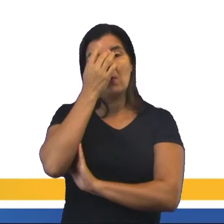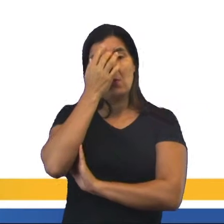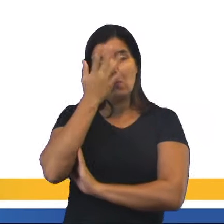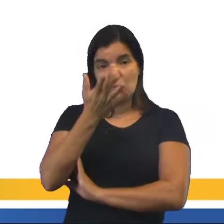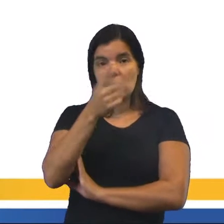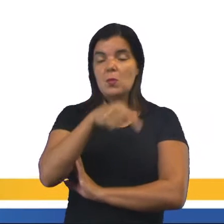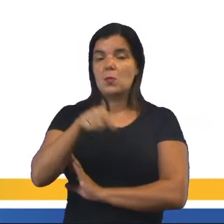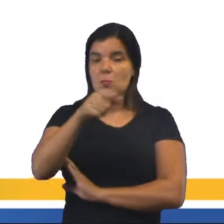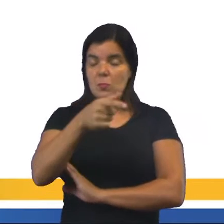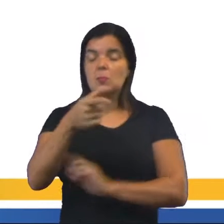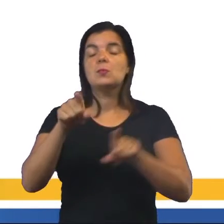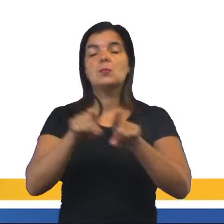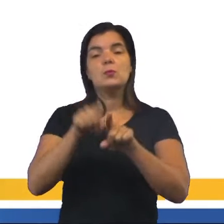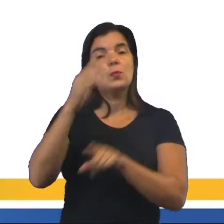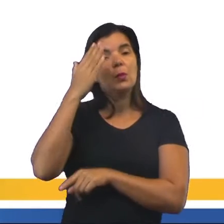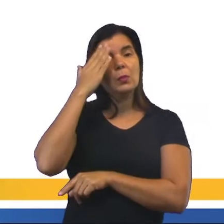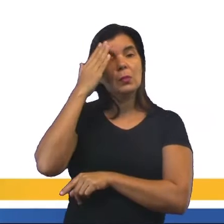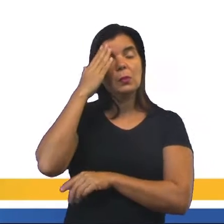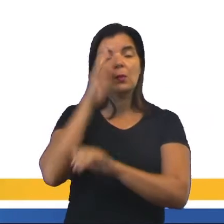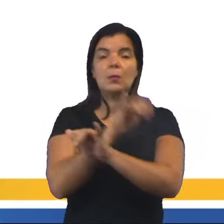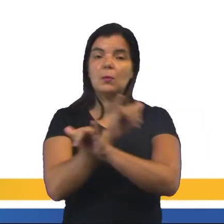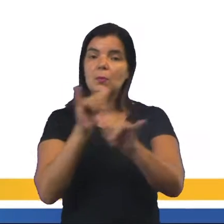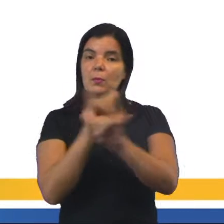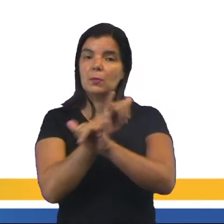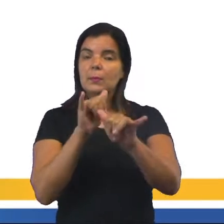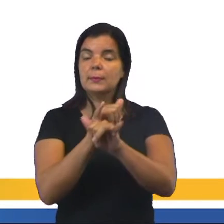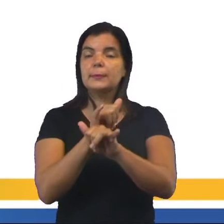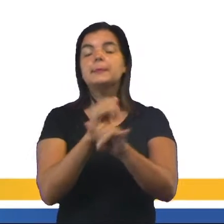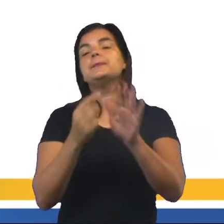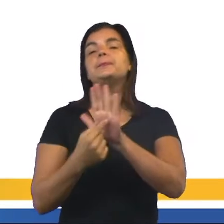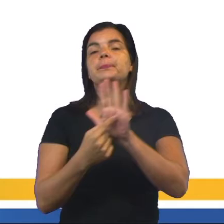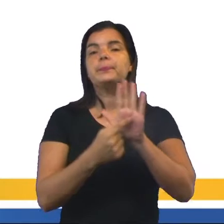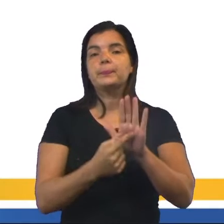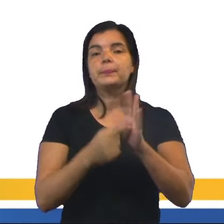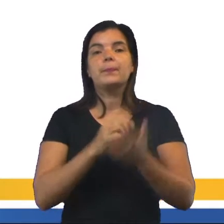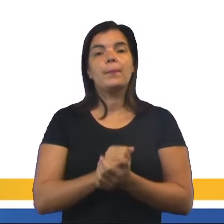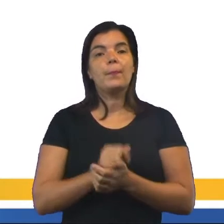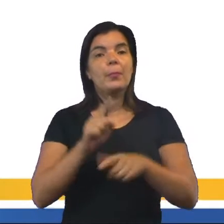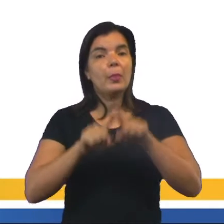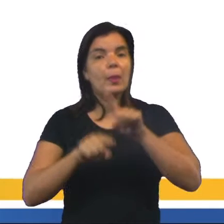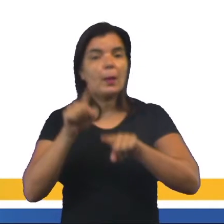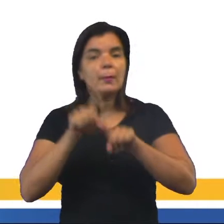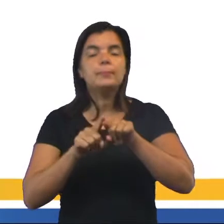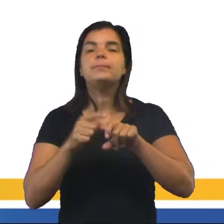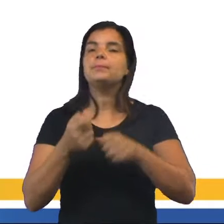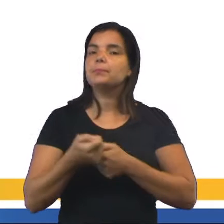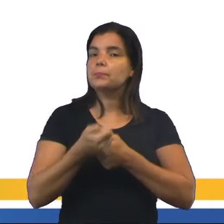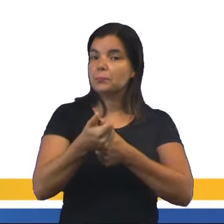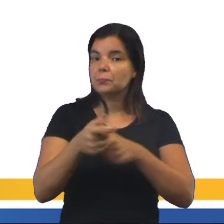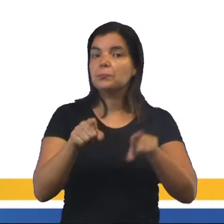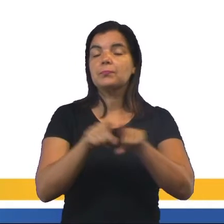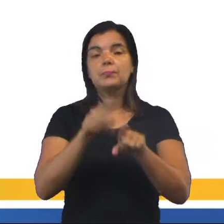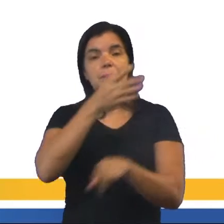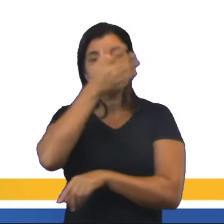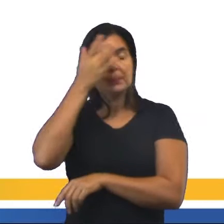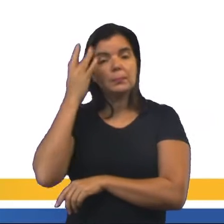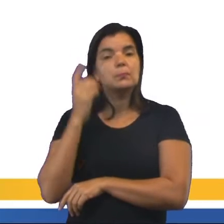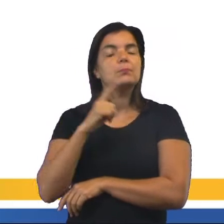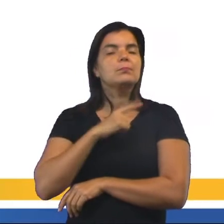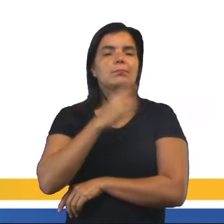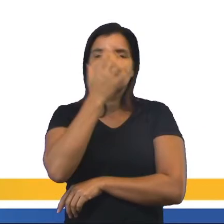facilitar associações entre as informações destacadas. Esse material é muito indicado para pessoas que